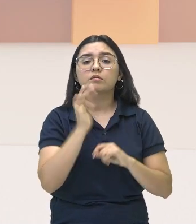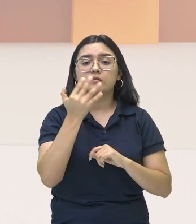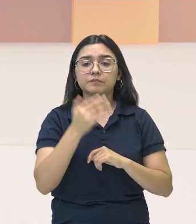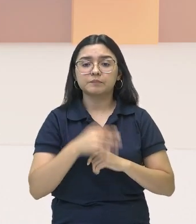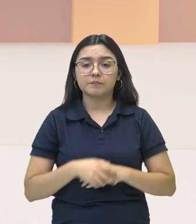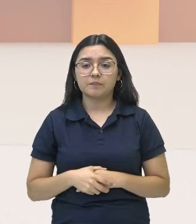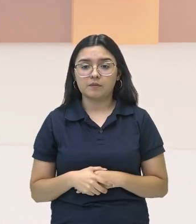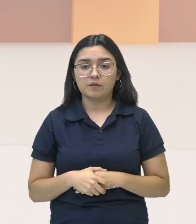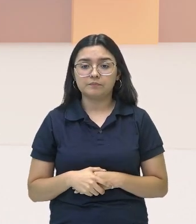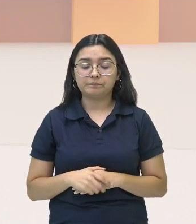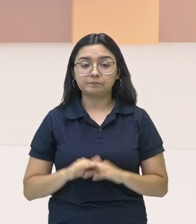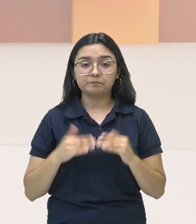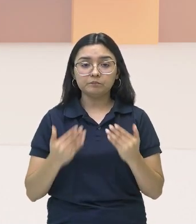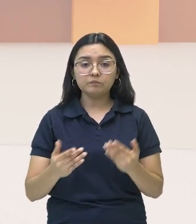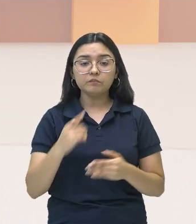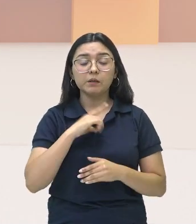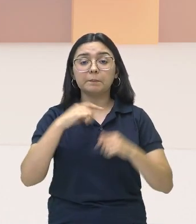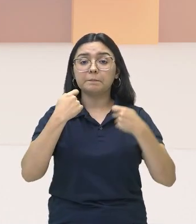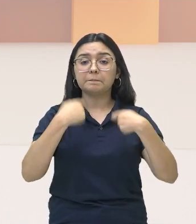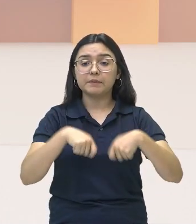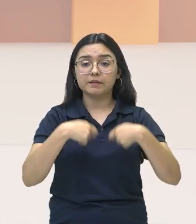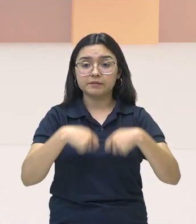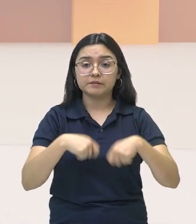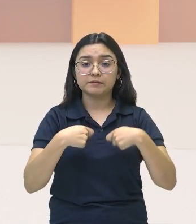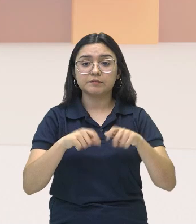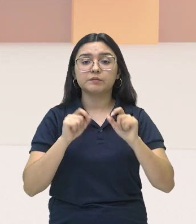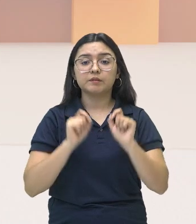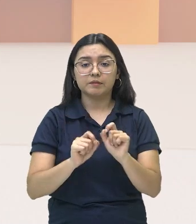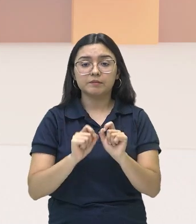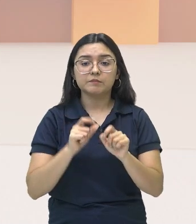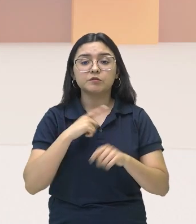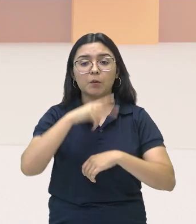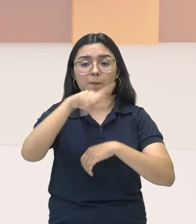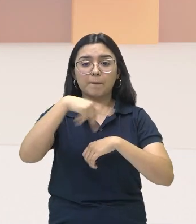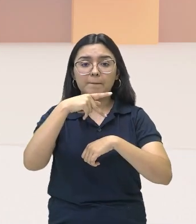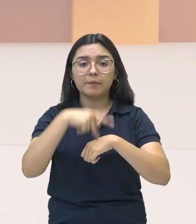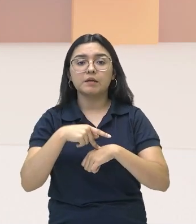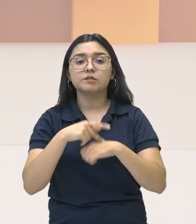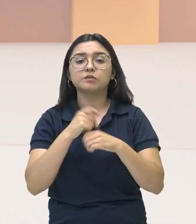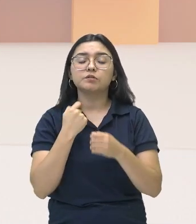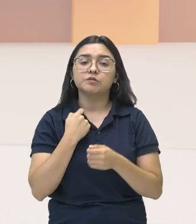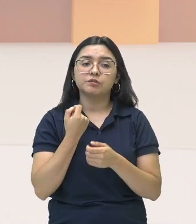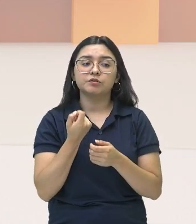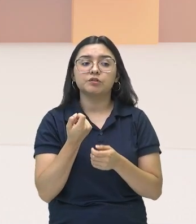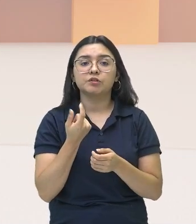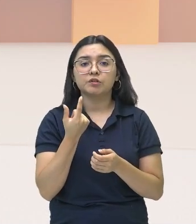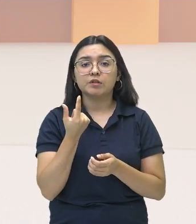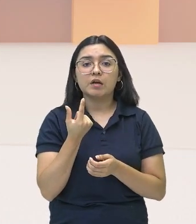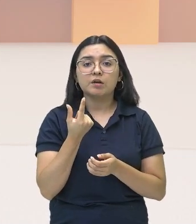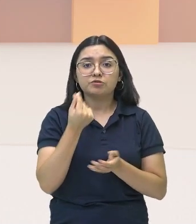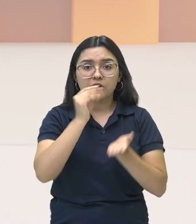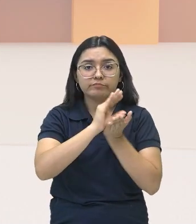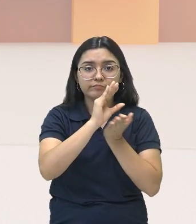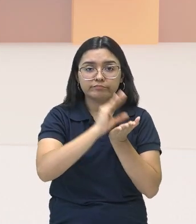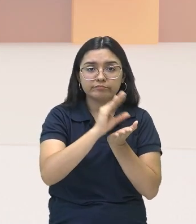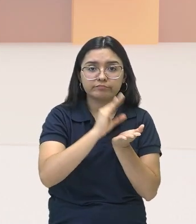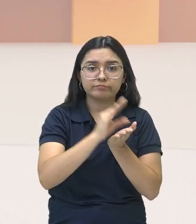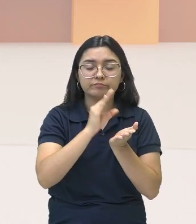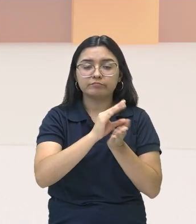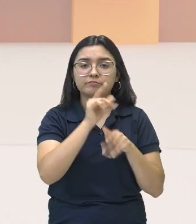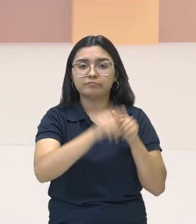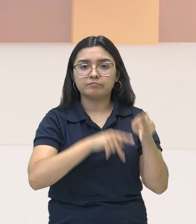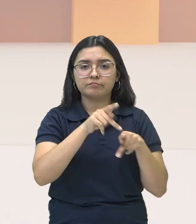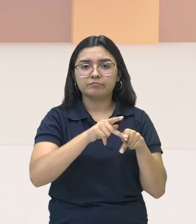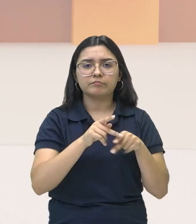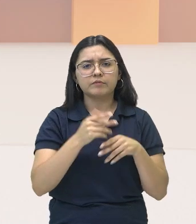absorvendo mais, né, a necessidade de quê? De o país gastar com essa população. Ninguém